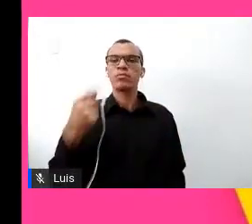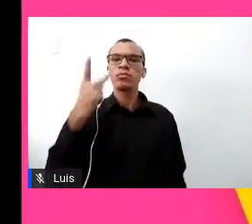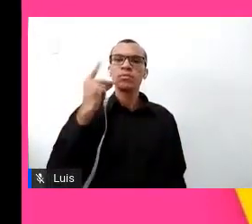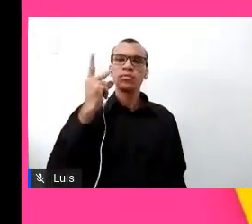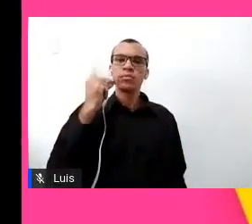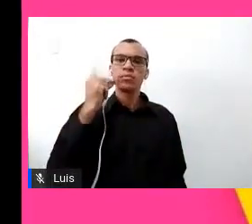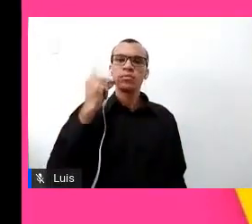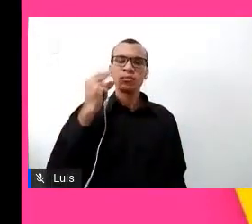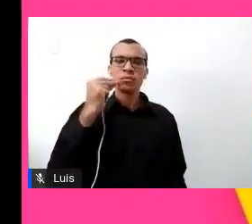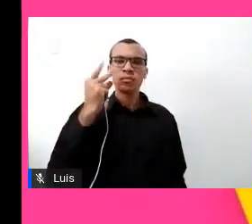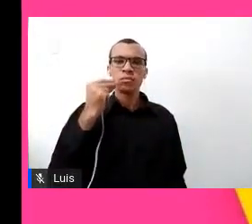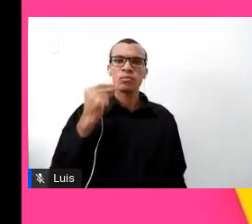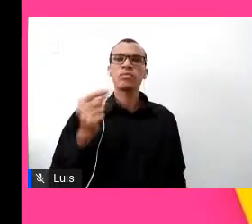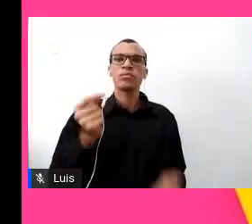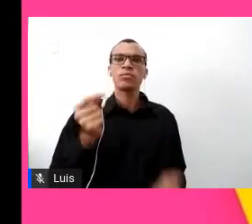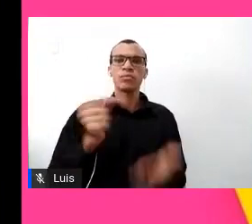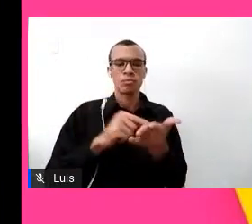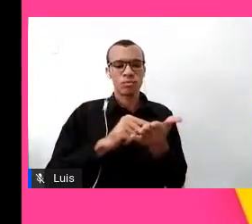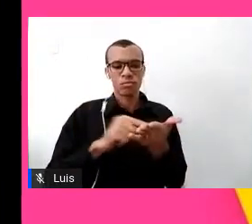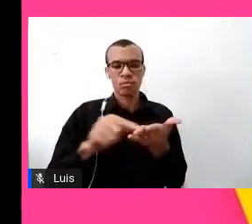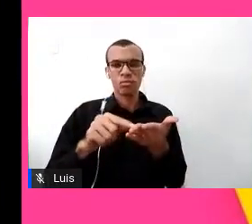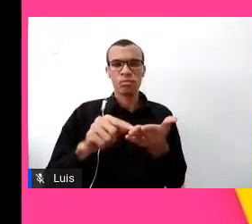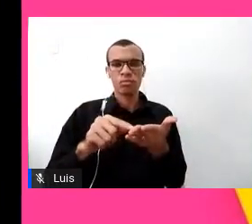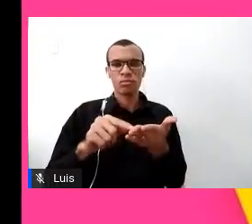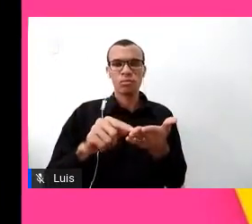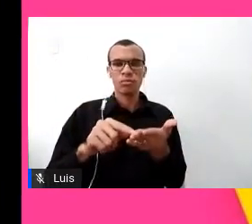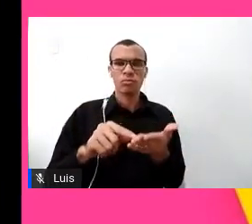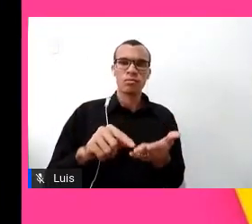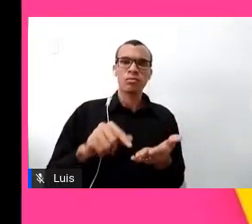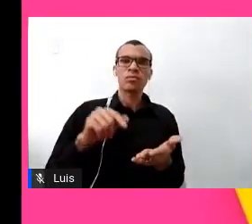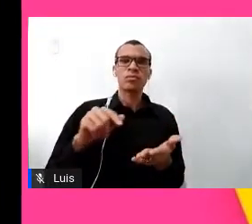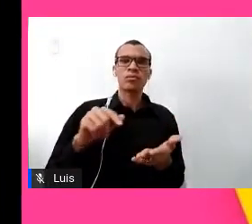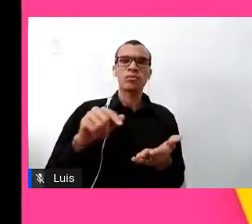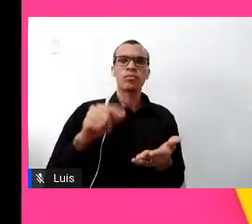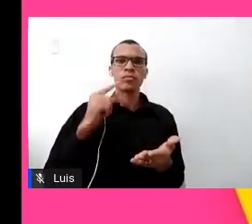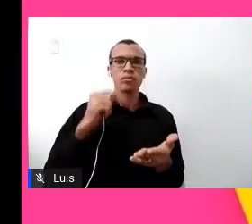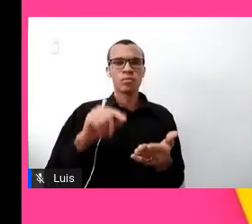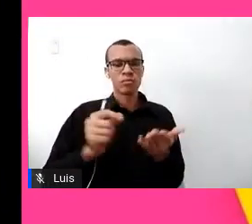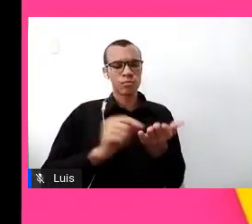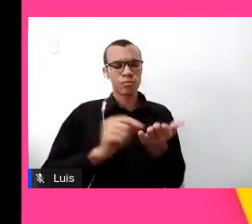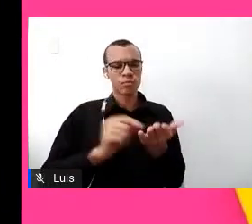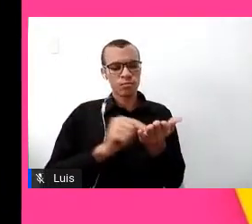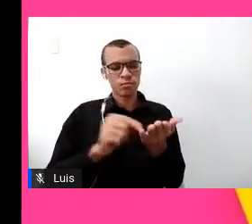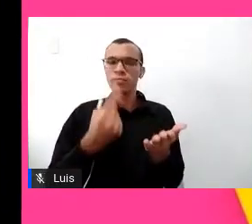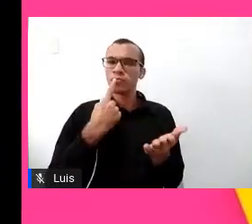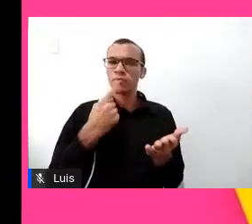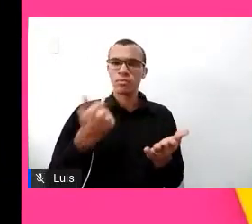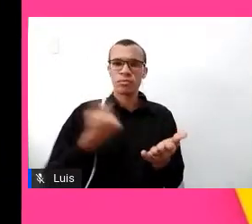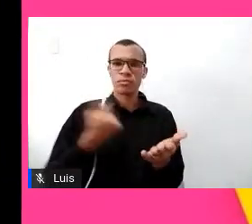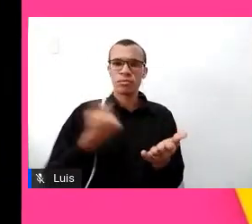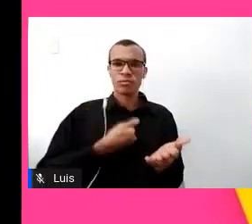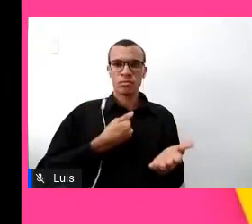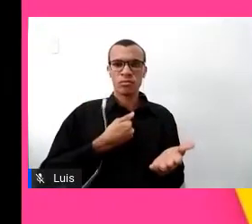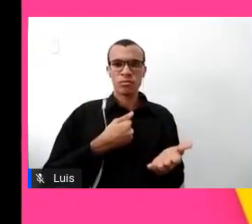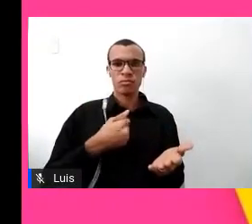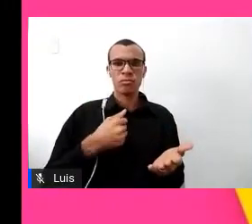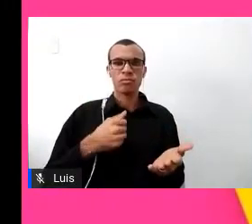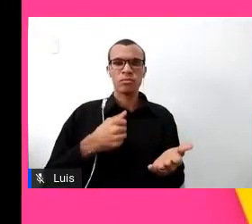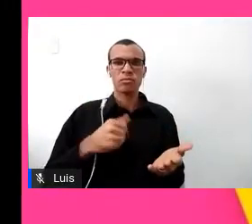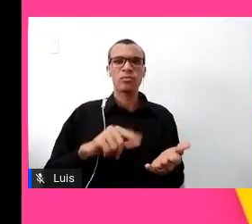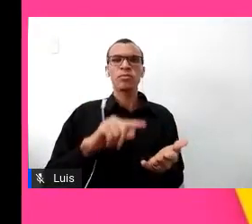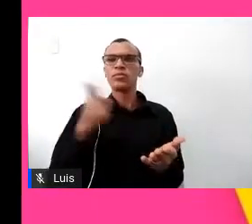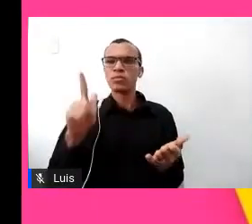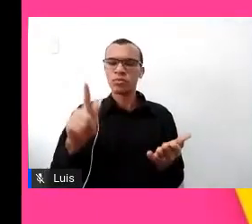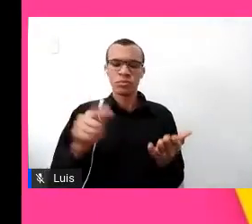risco aqui, ó, perto do número. Faço um outro risco aqui, faço um outro risco